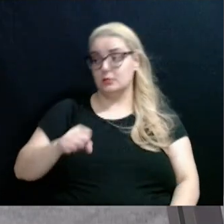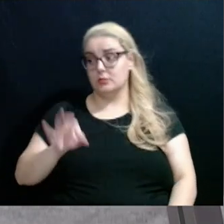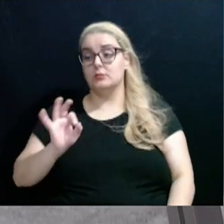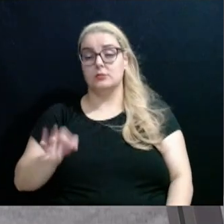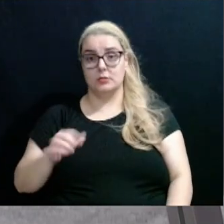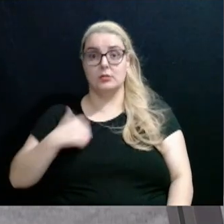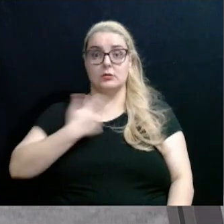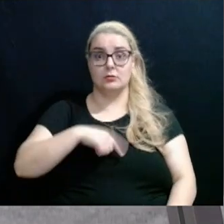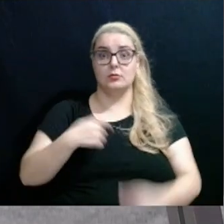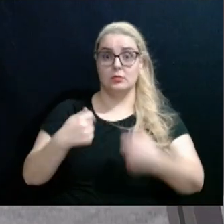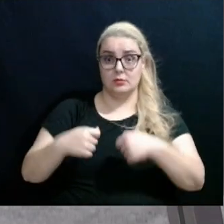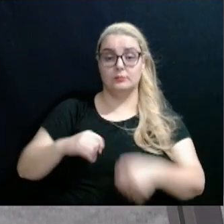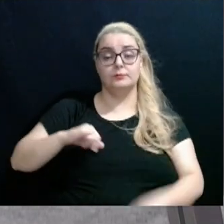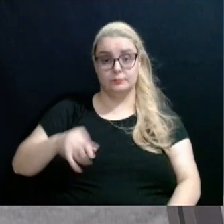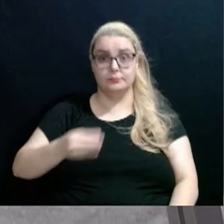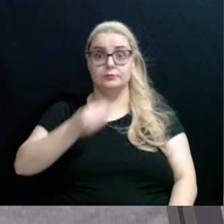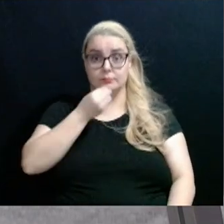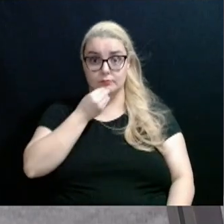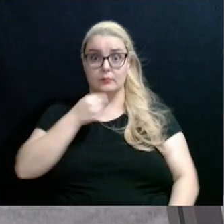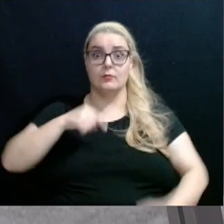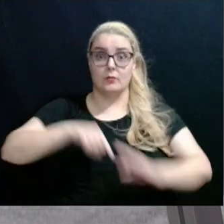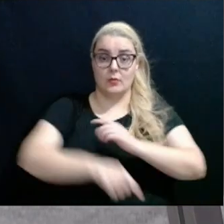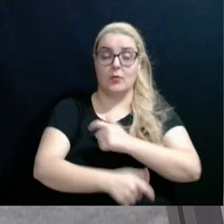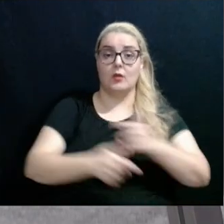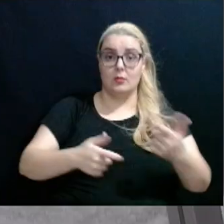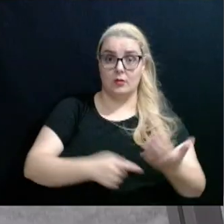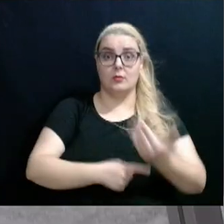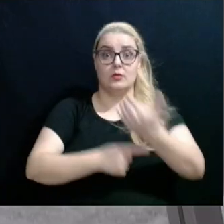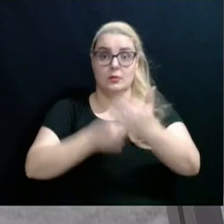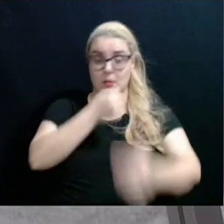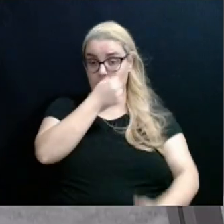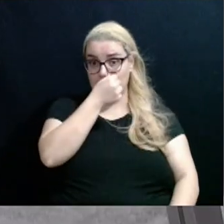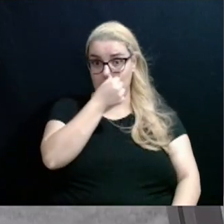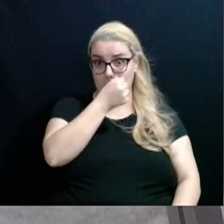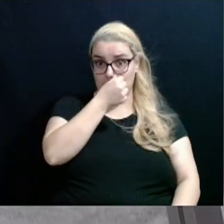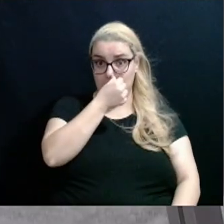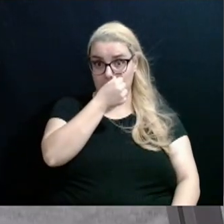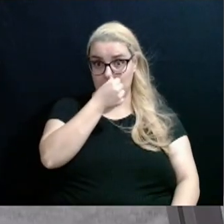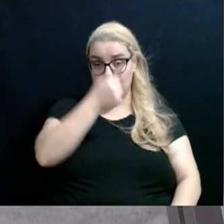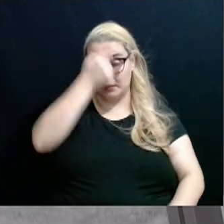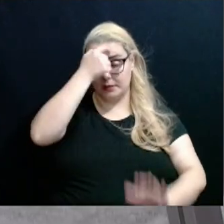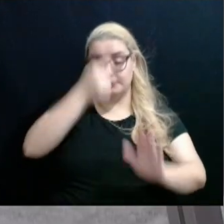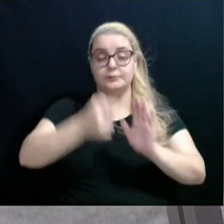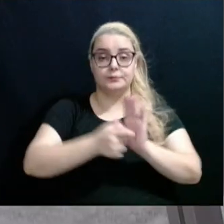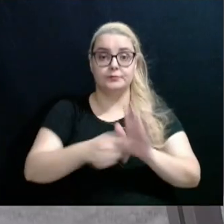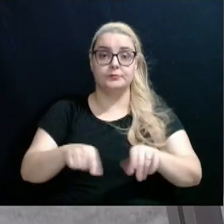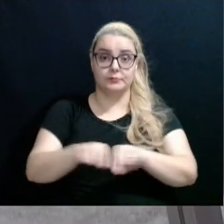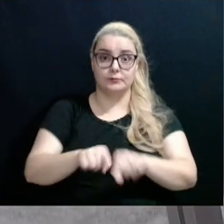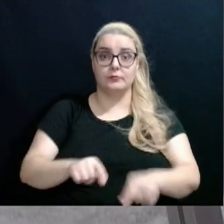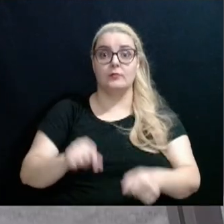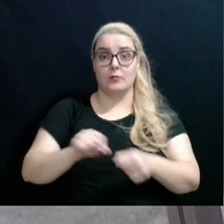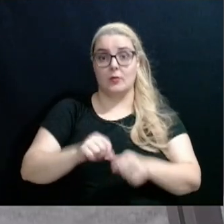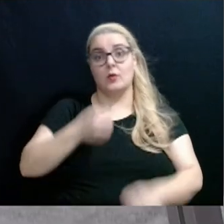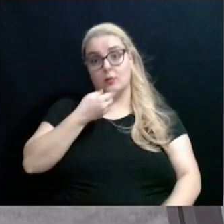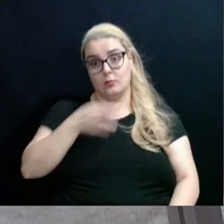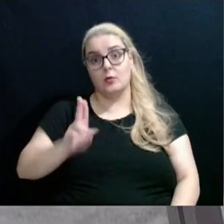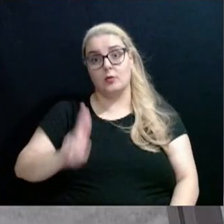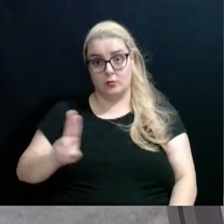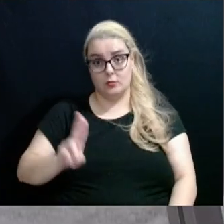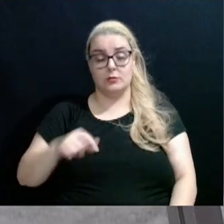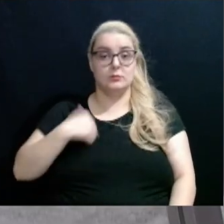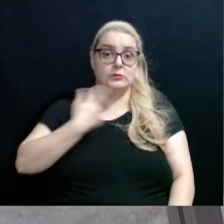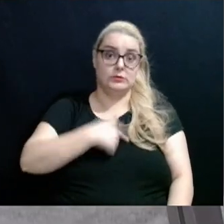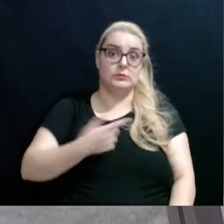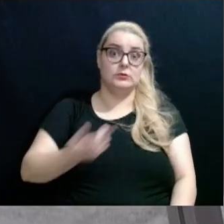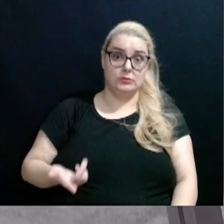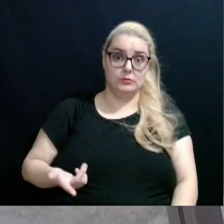precisamos aproveitar hoje o avanço da tecnologia e também da inteligência artificial para fazer um bom uso. E nós temos e